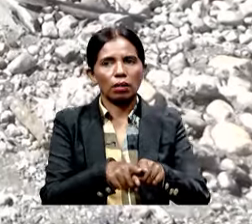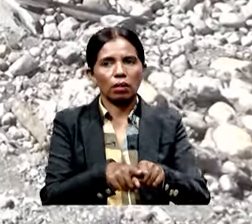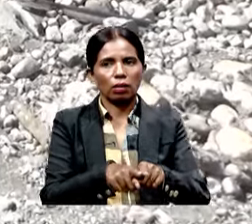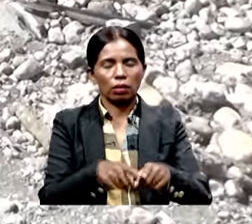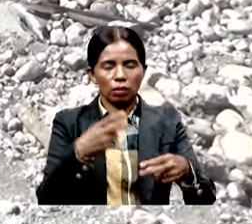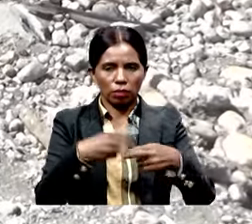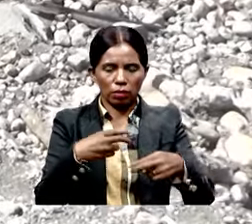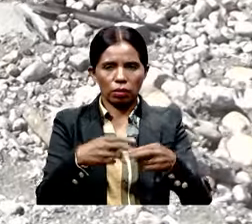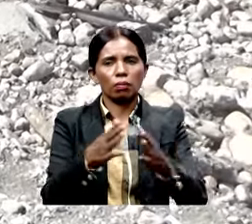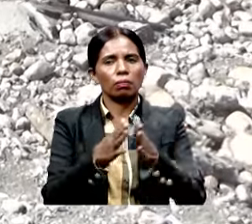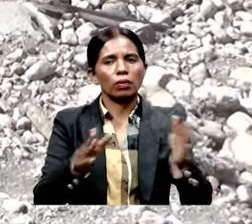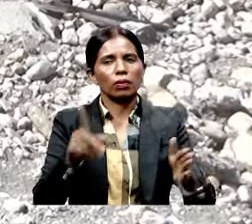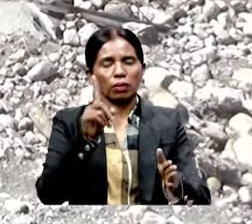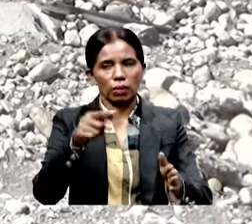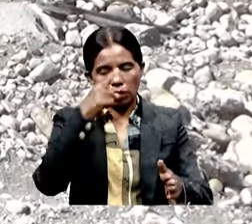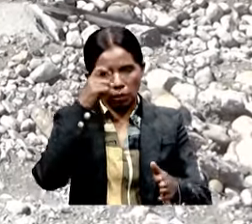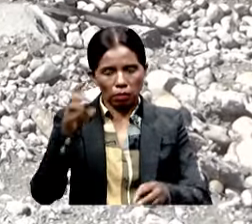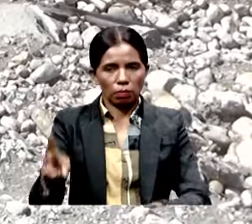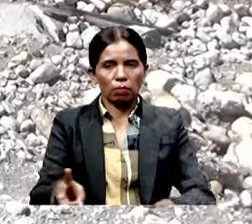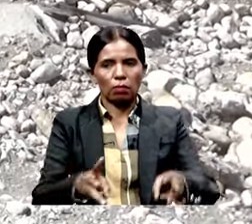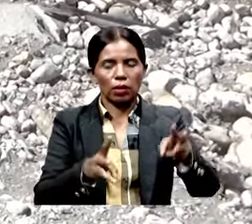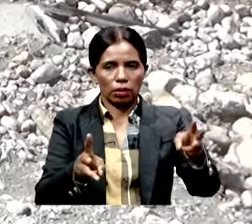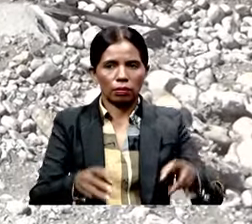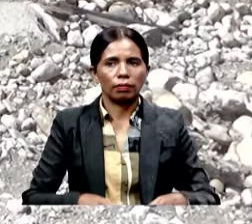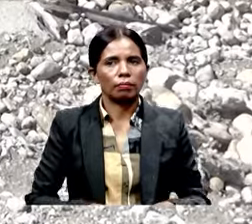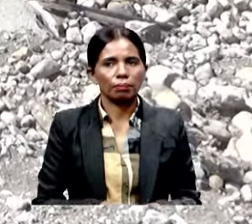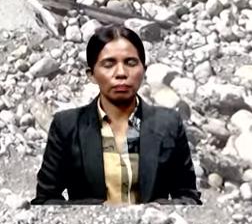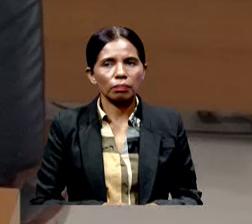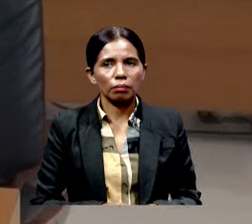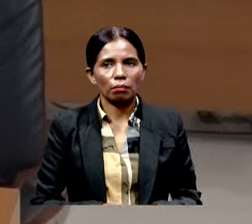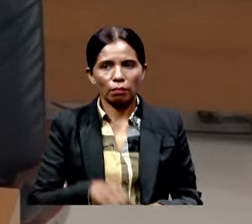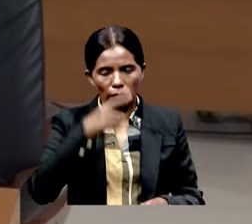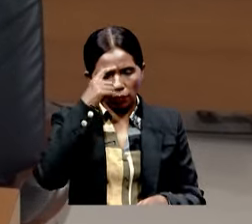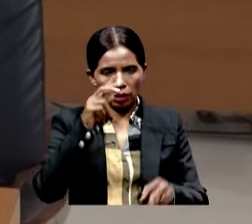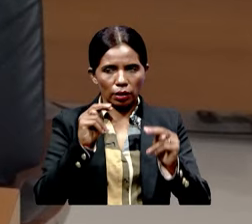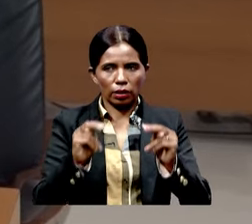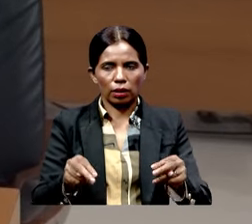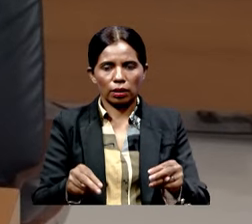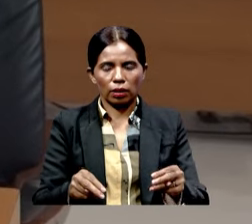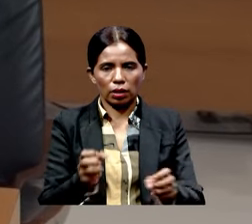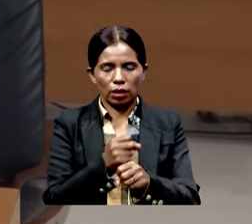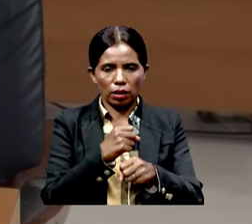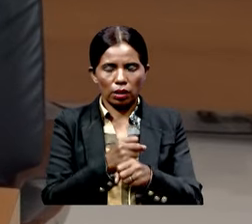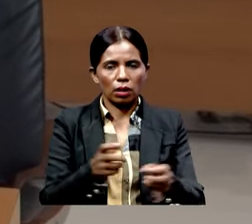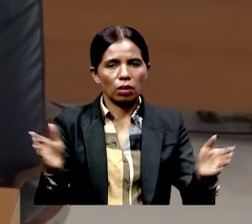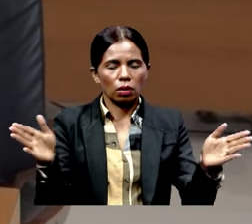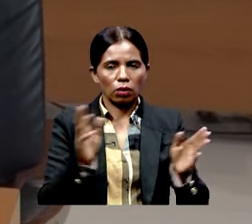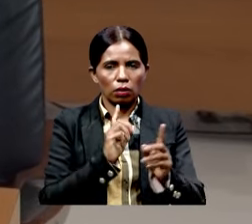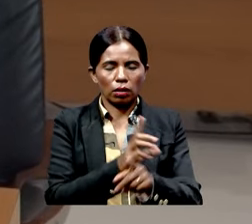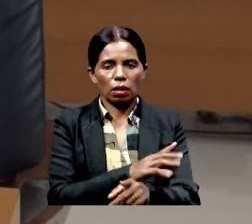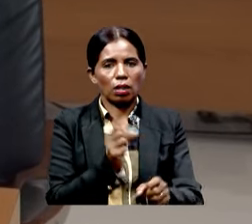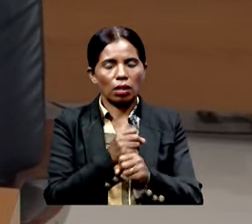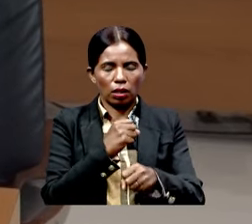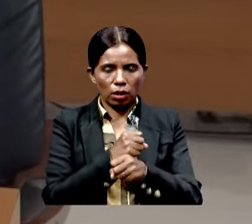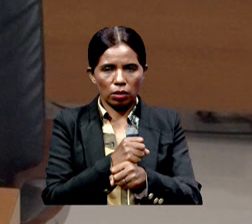impactu para mota ne so ba so mai tamba ne mak tingi halostia nebe